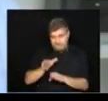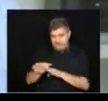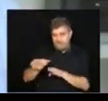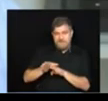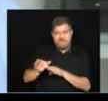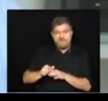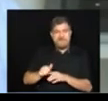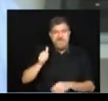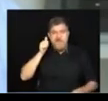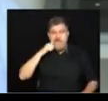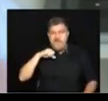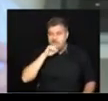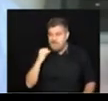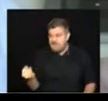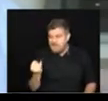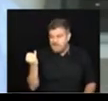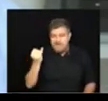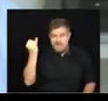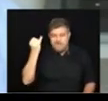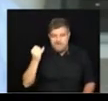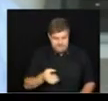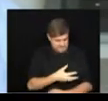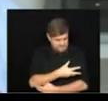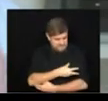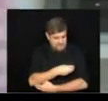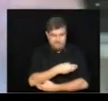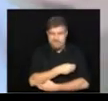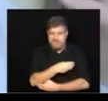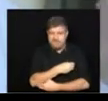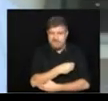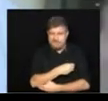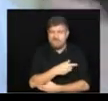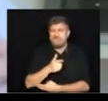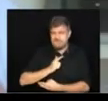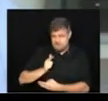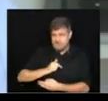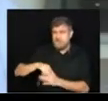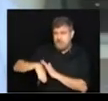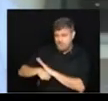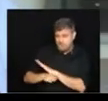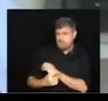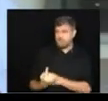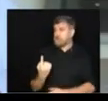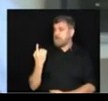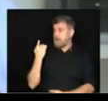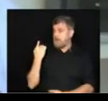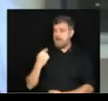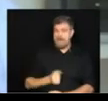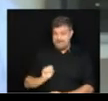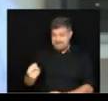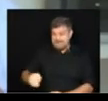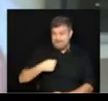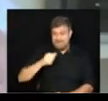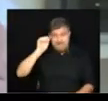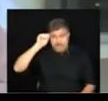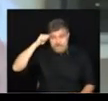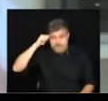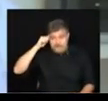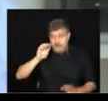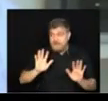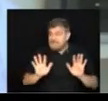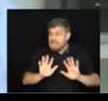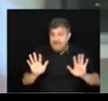algo assim importante, não só na lactação, mas durante a gestação, de maneira nenhuma. Durante